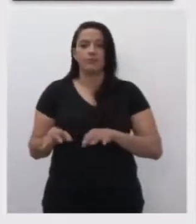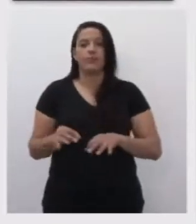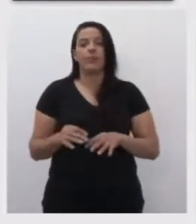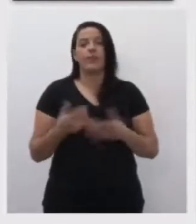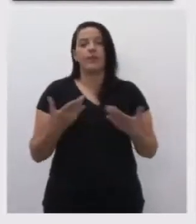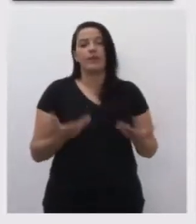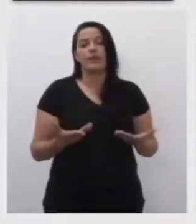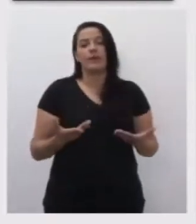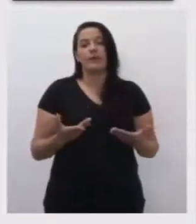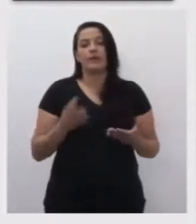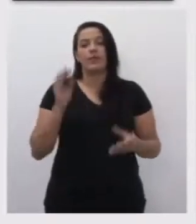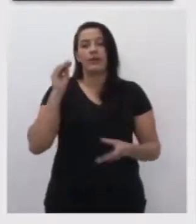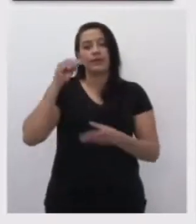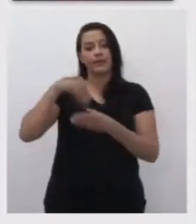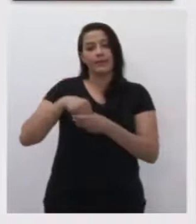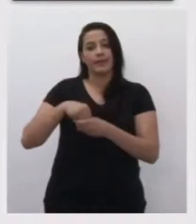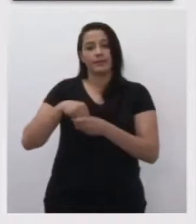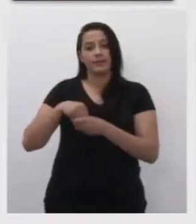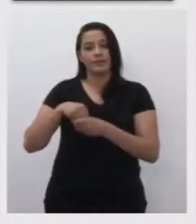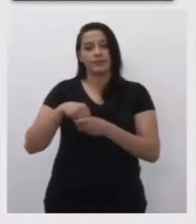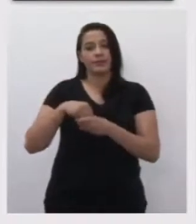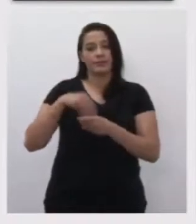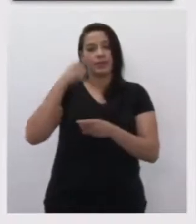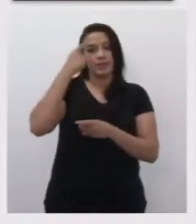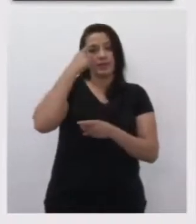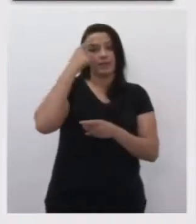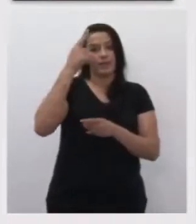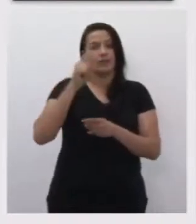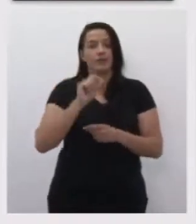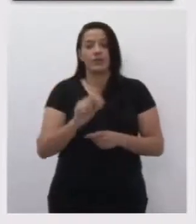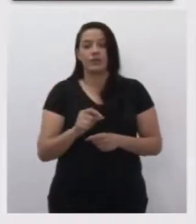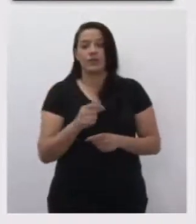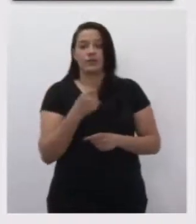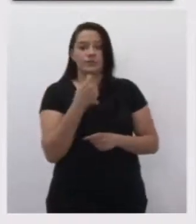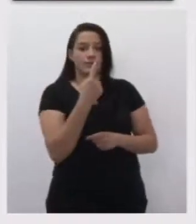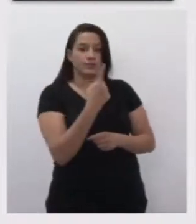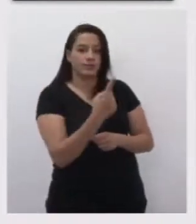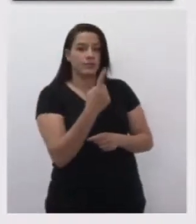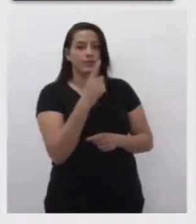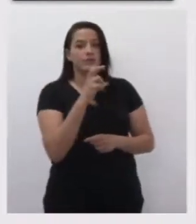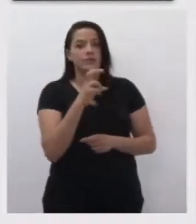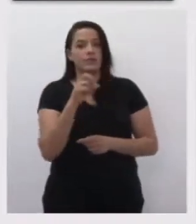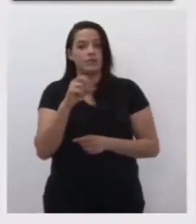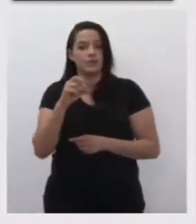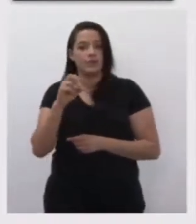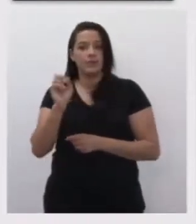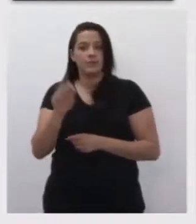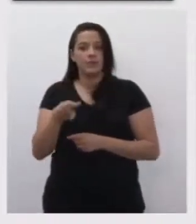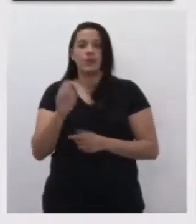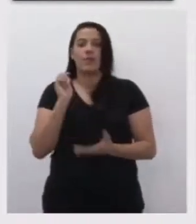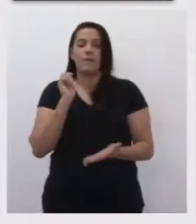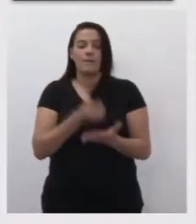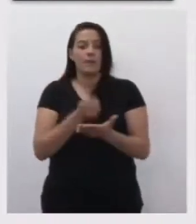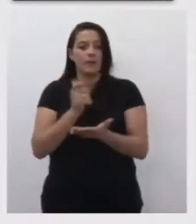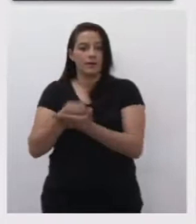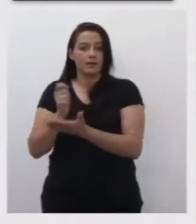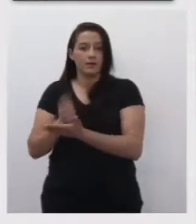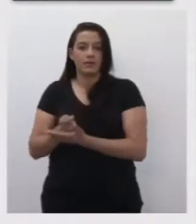conteúdo que está dentro do... Lembra daqueles 250 mil alunos que eu falei que são pagantes? Esse conteúdo não está ali, esse conteúdo